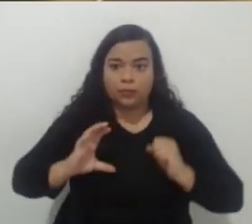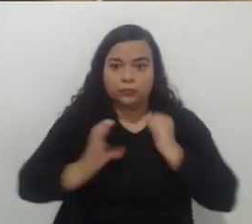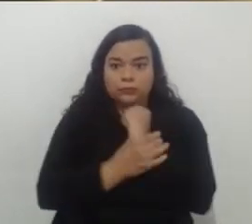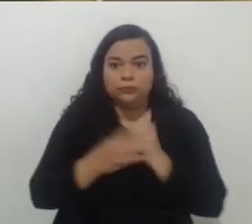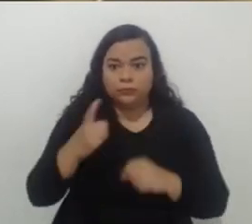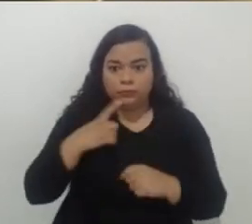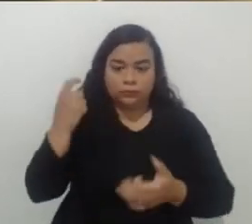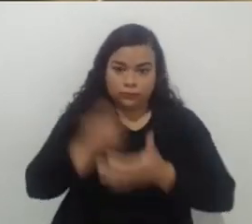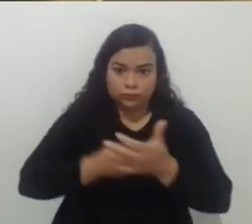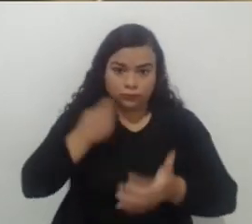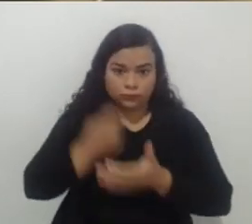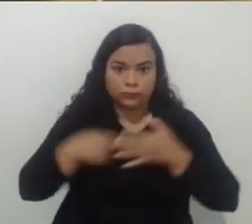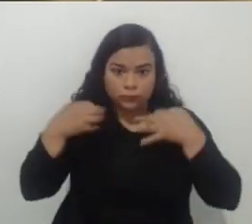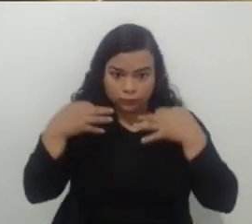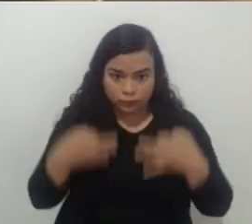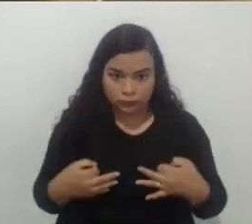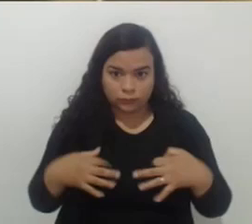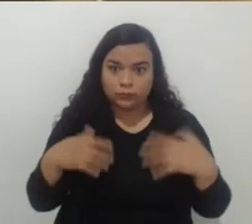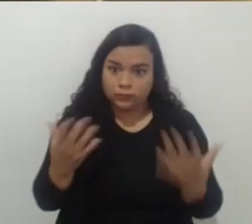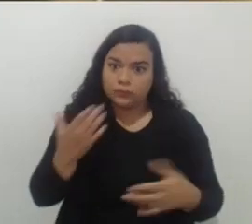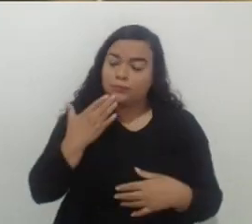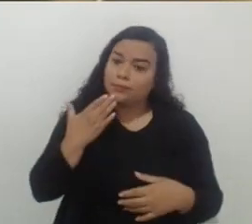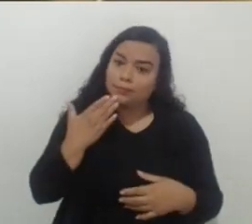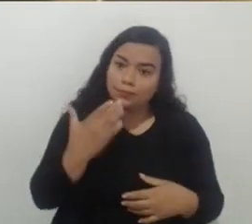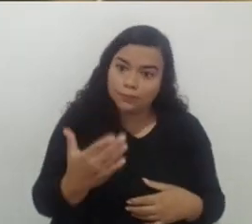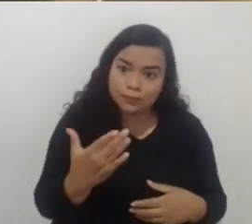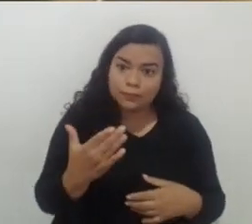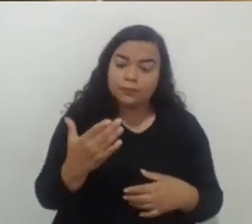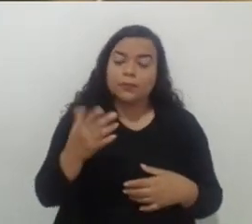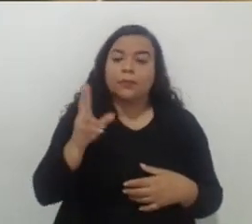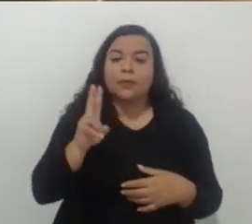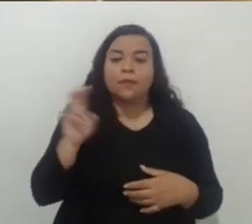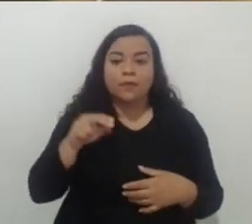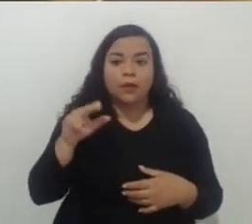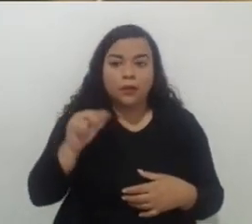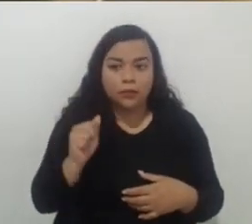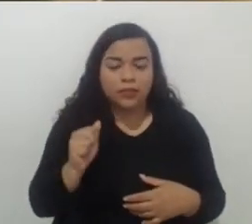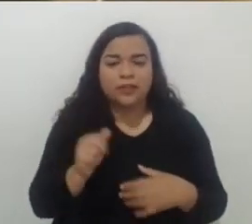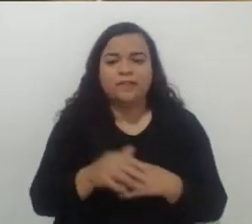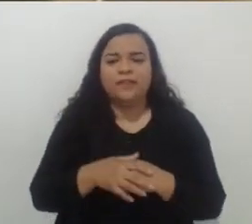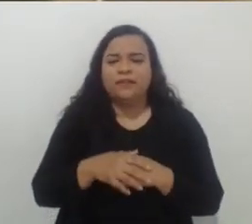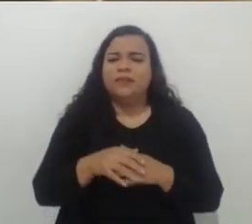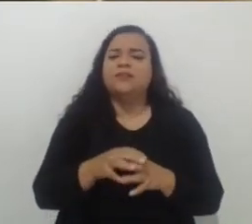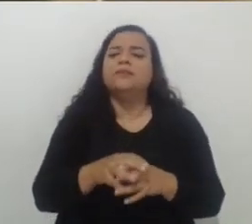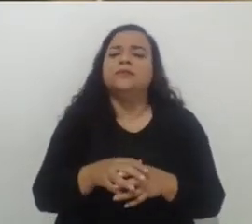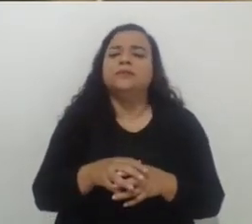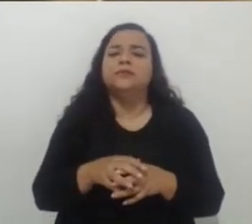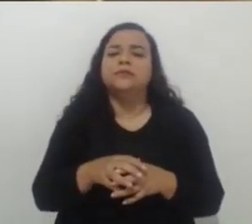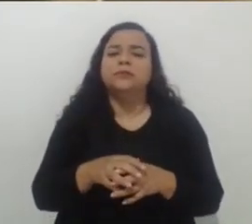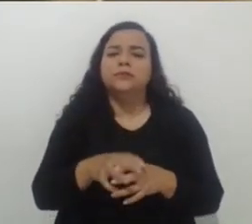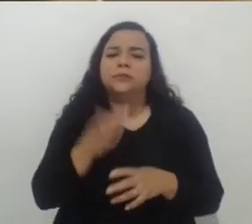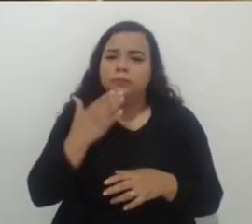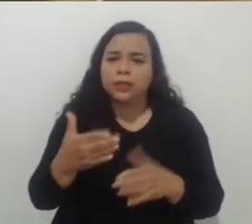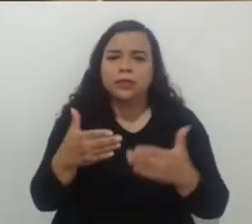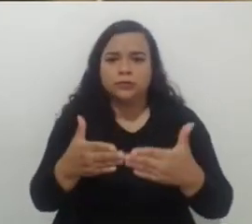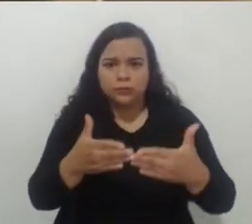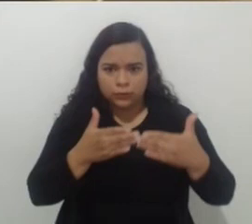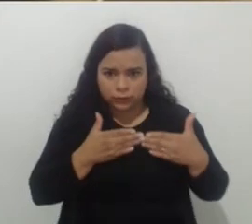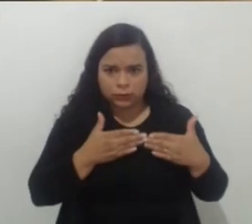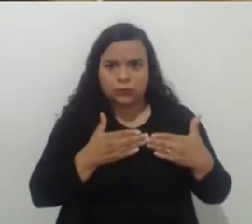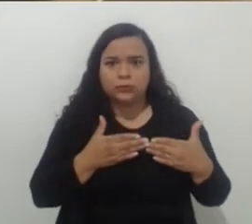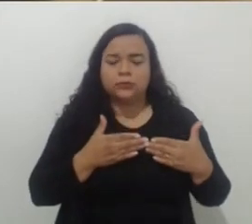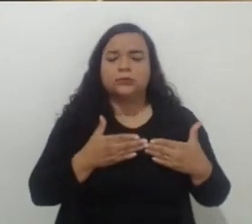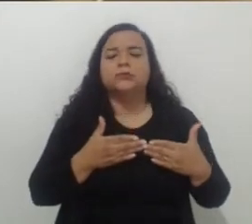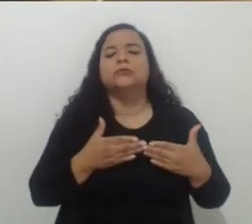enfrentado adequadamente. Então, peço vênia para transcrever essa cronologia de fatos que é essencial para que